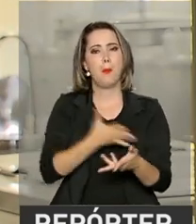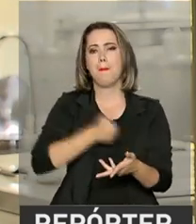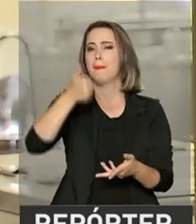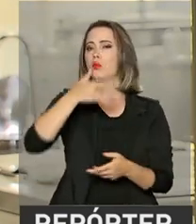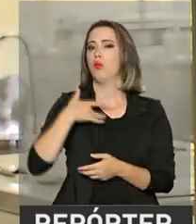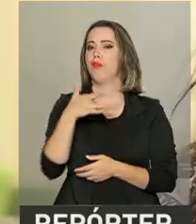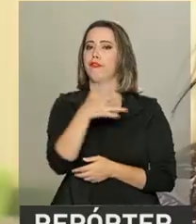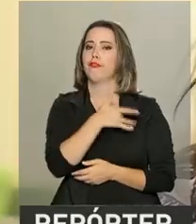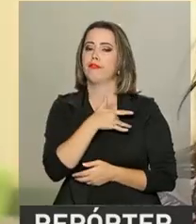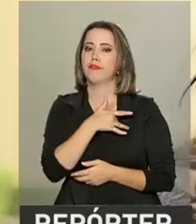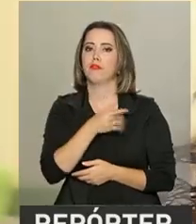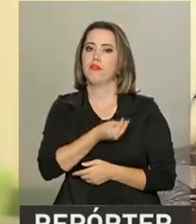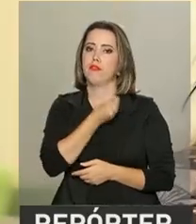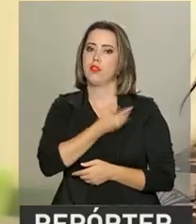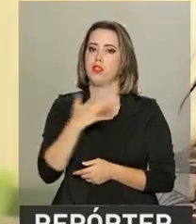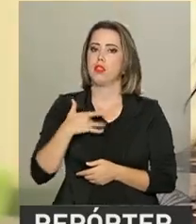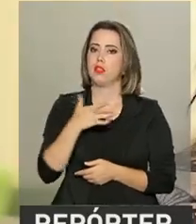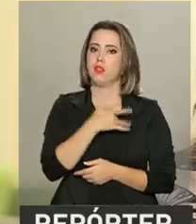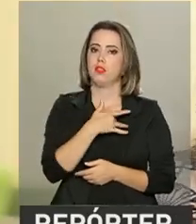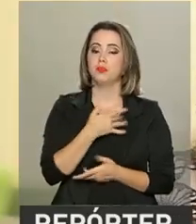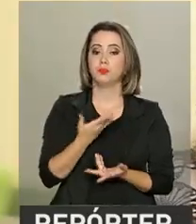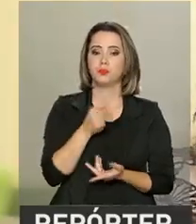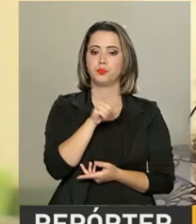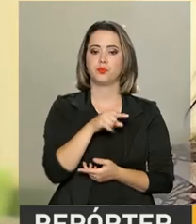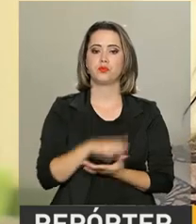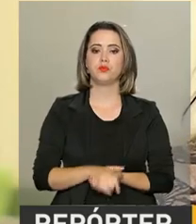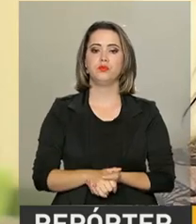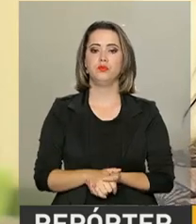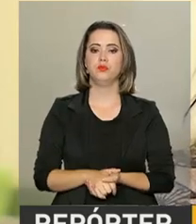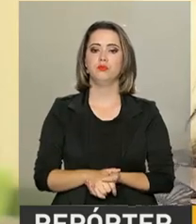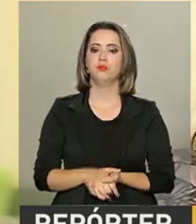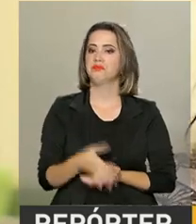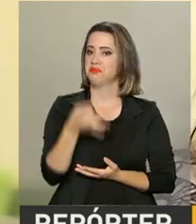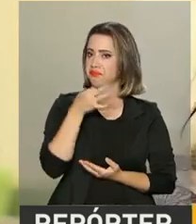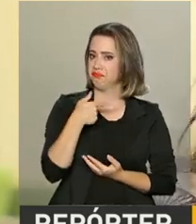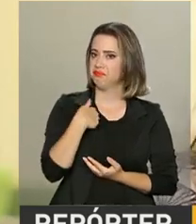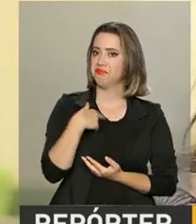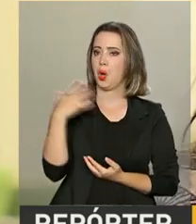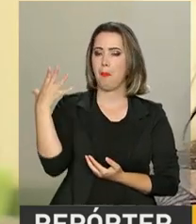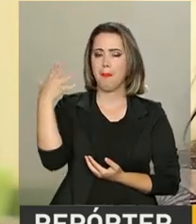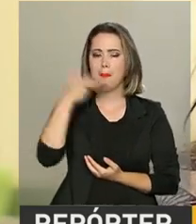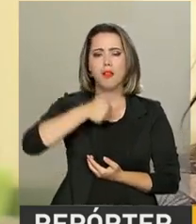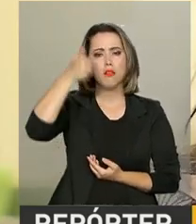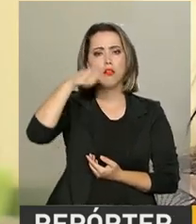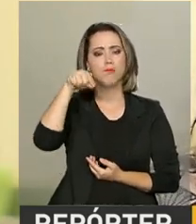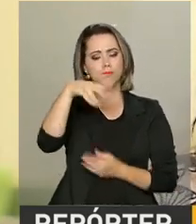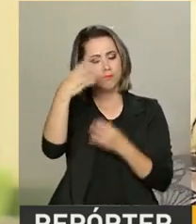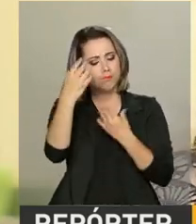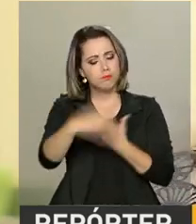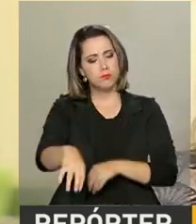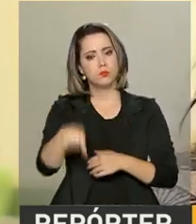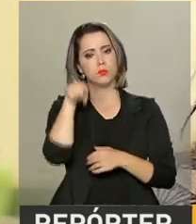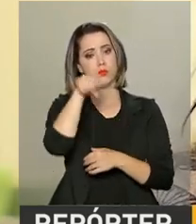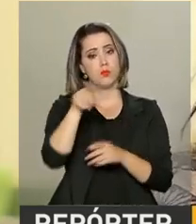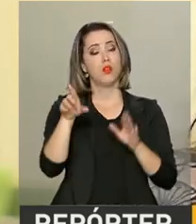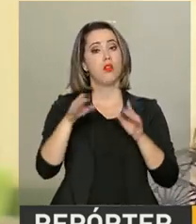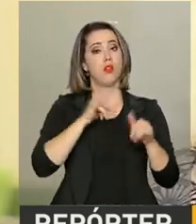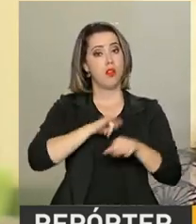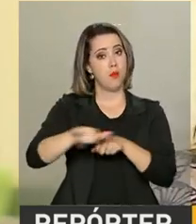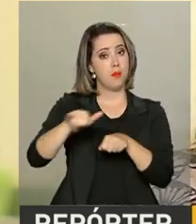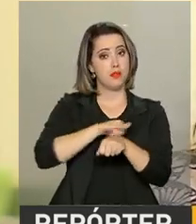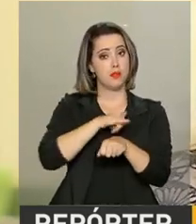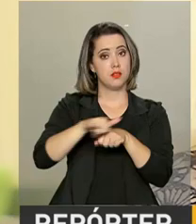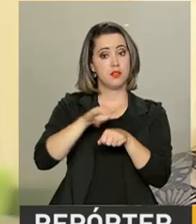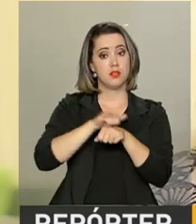de alimentação. Eu acho excelente essa iniciativa, né, porque além dela promover, né, ser uma estratégia de